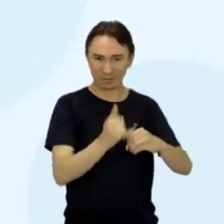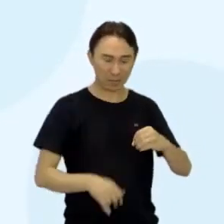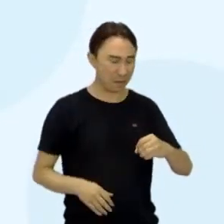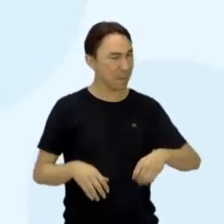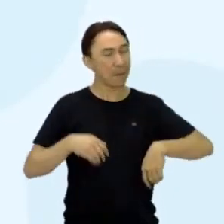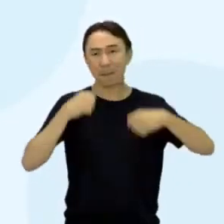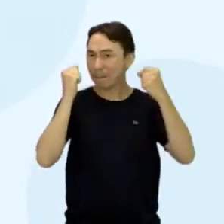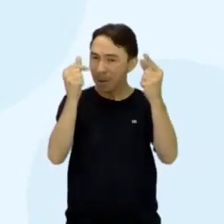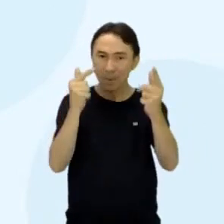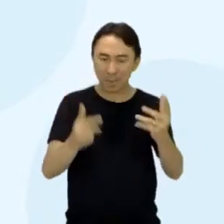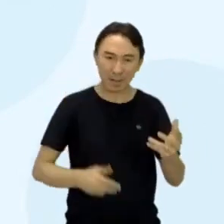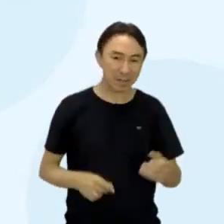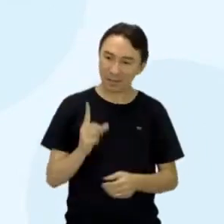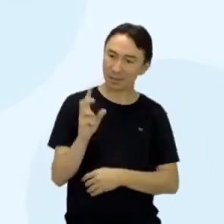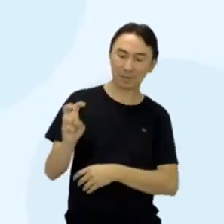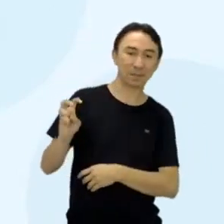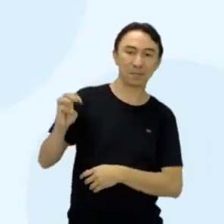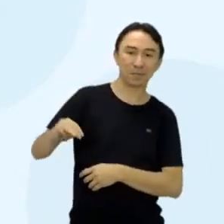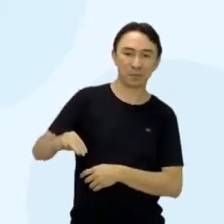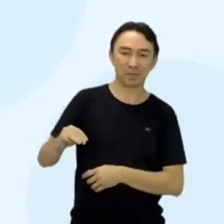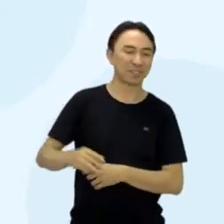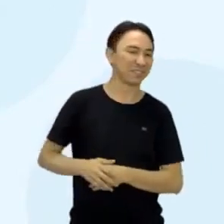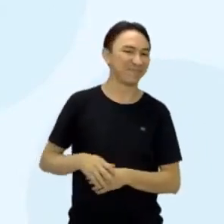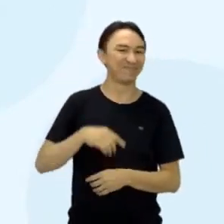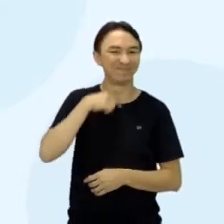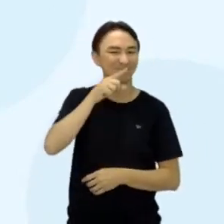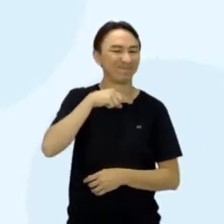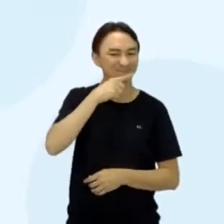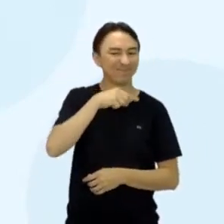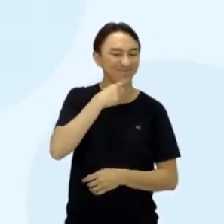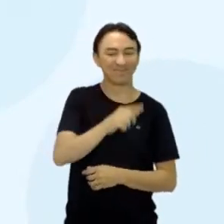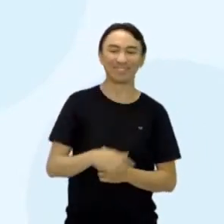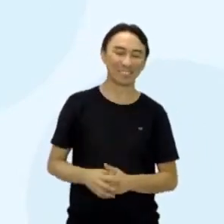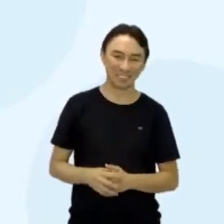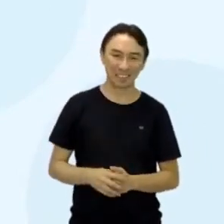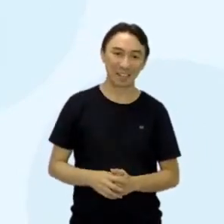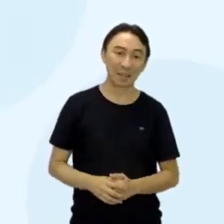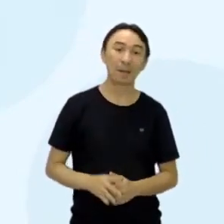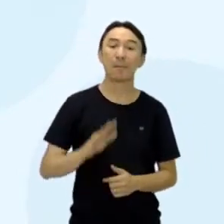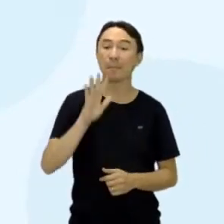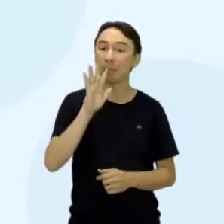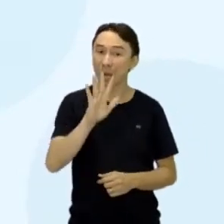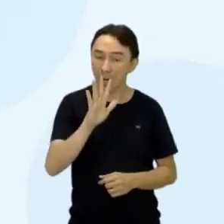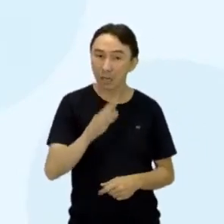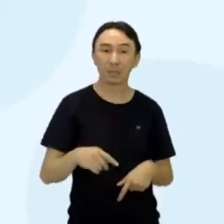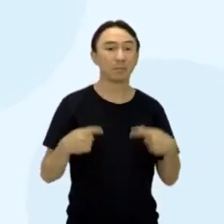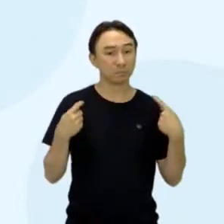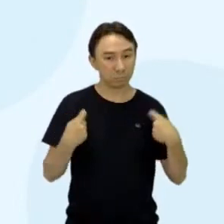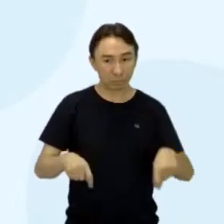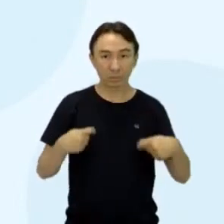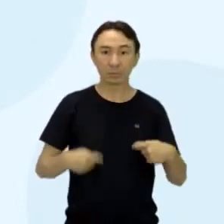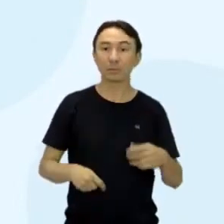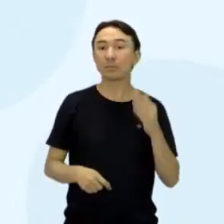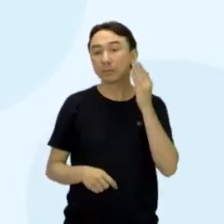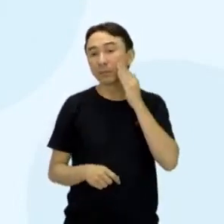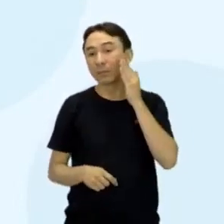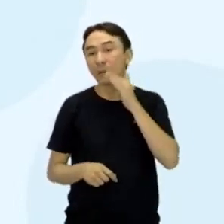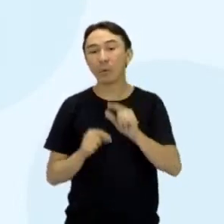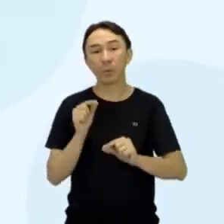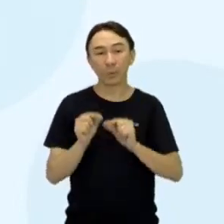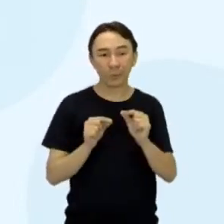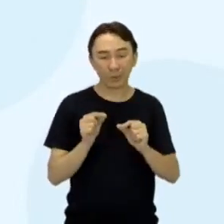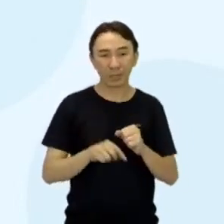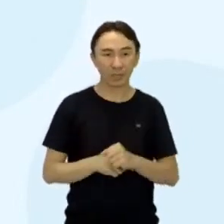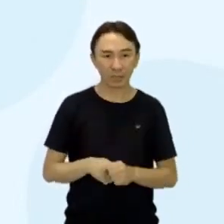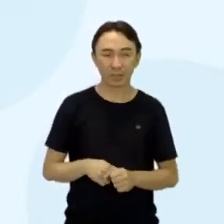professor Magno PhD, né? Não dá não. Aí é bom que você entenda que assim a gente pensava